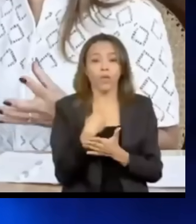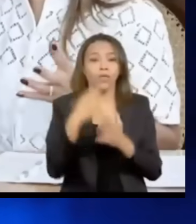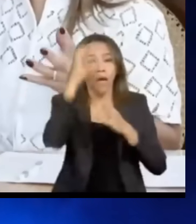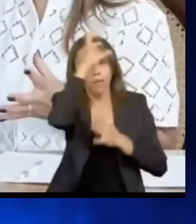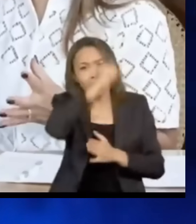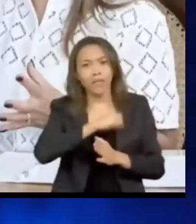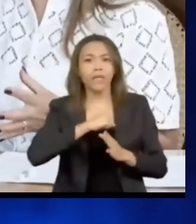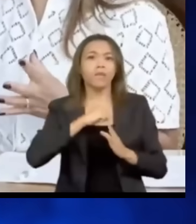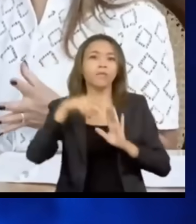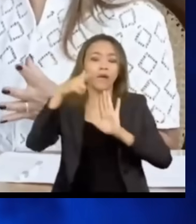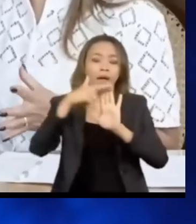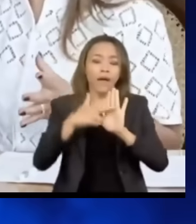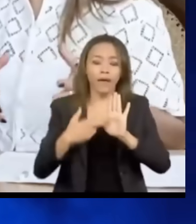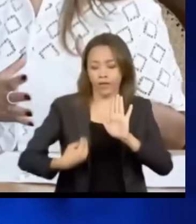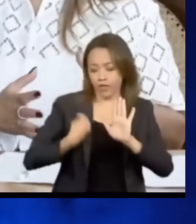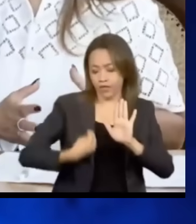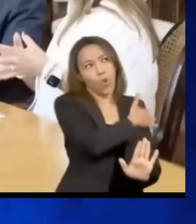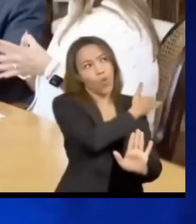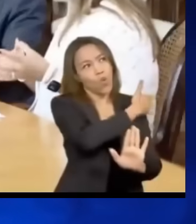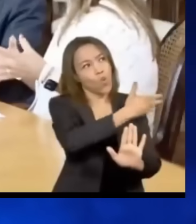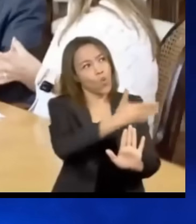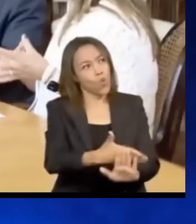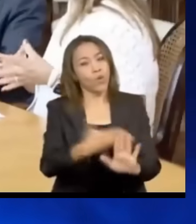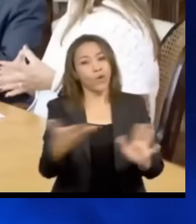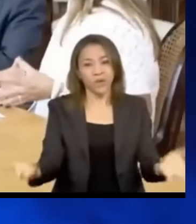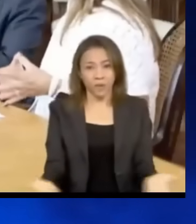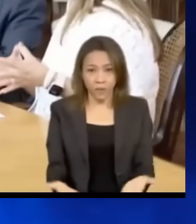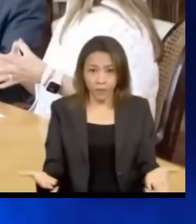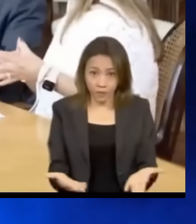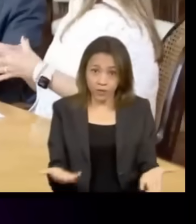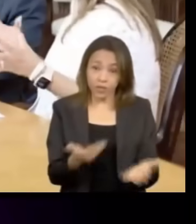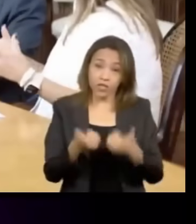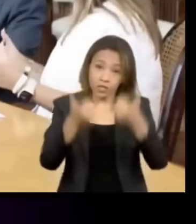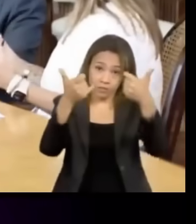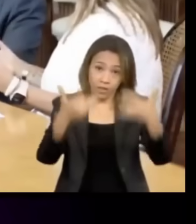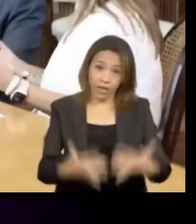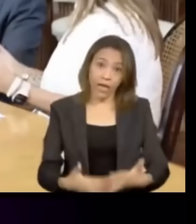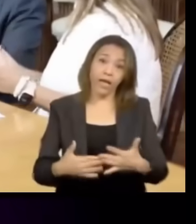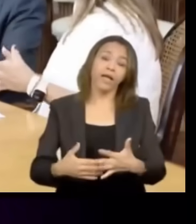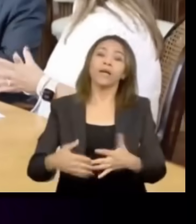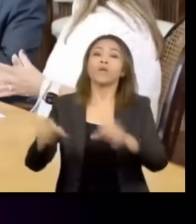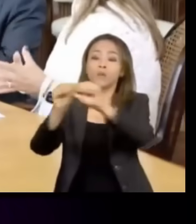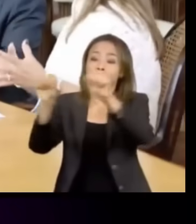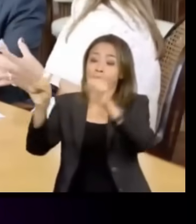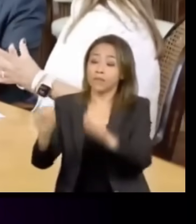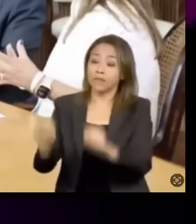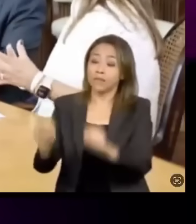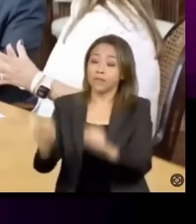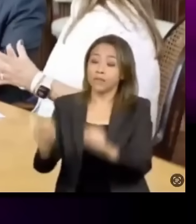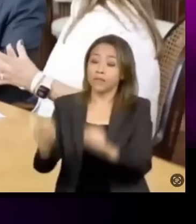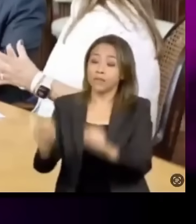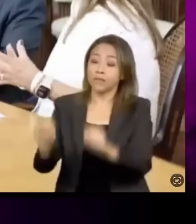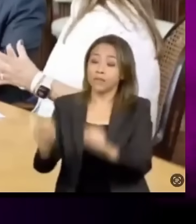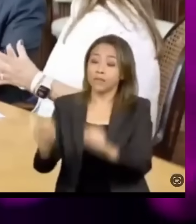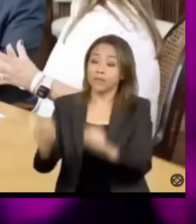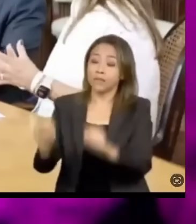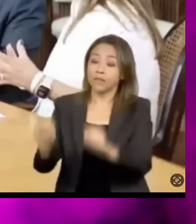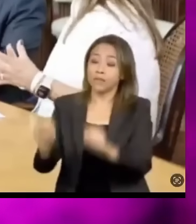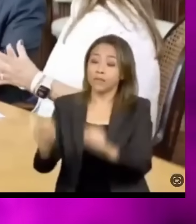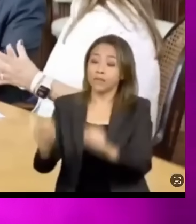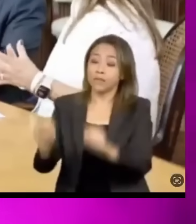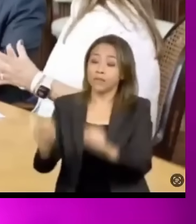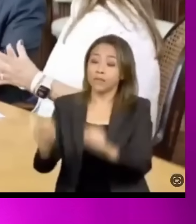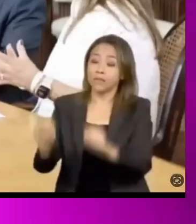aqui. E hoje, quando a gente fala em regular um sistema que faz parte do nosso mundo hoje Sim. em dia, as redes... Sim, sim. Olha